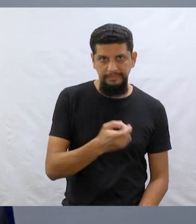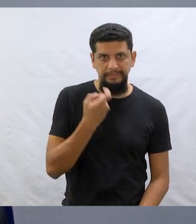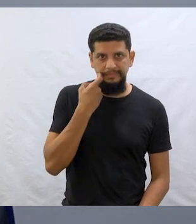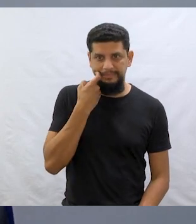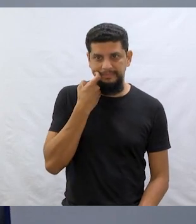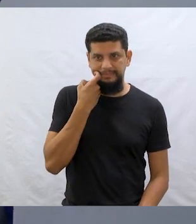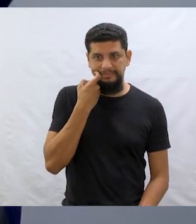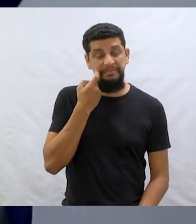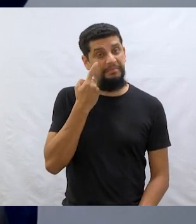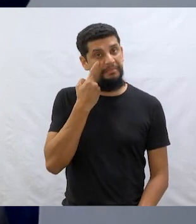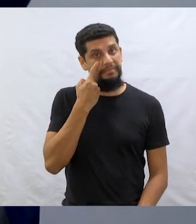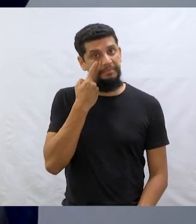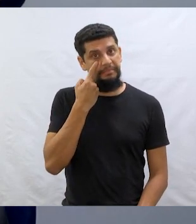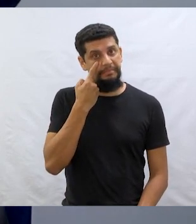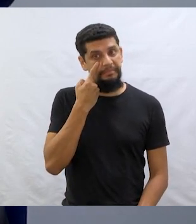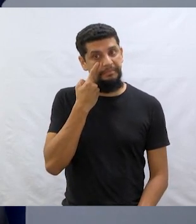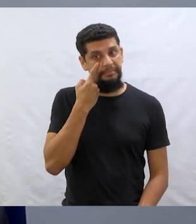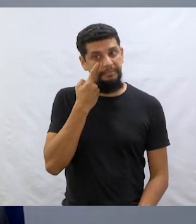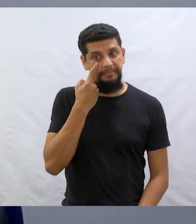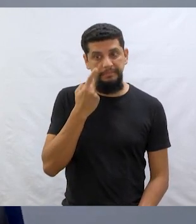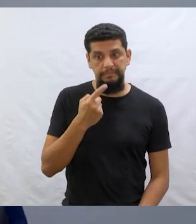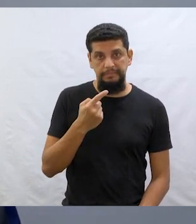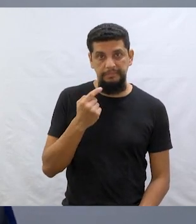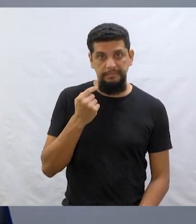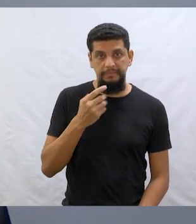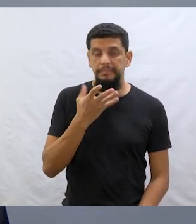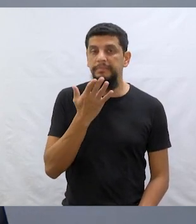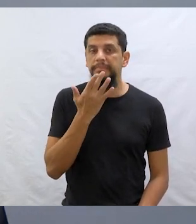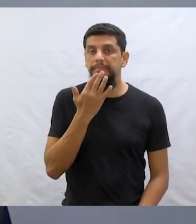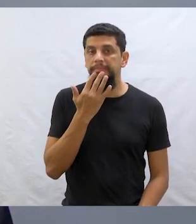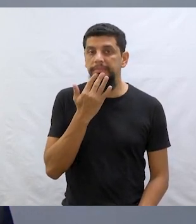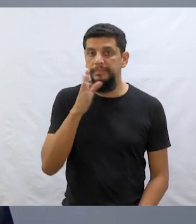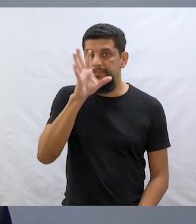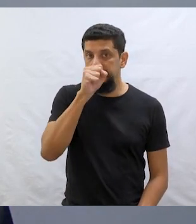Peixe. Olha, ele é